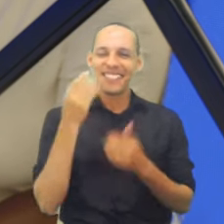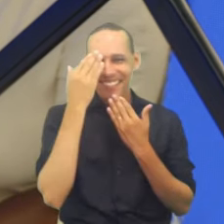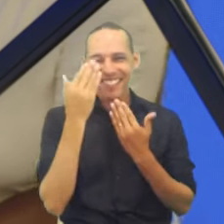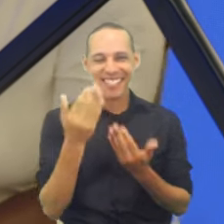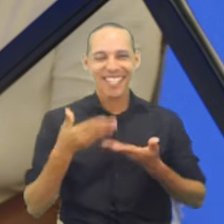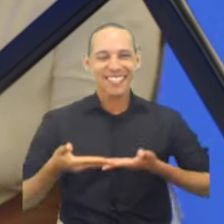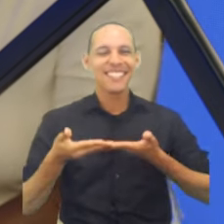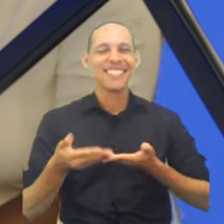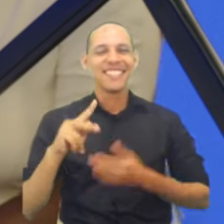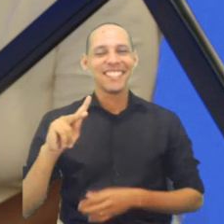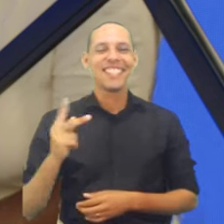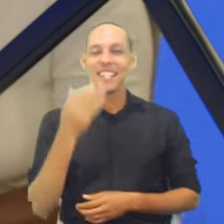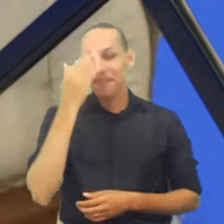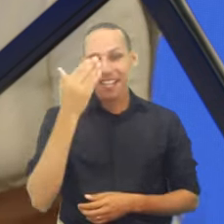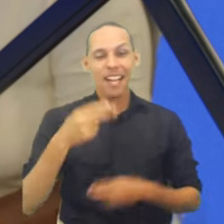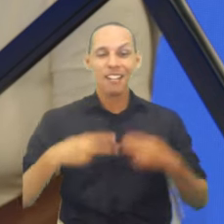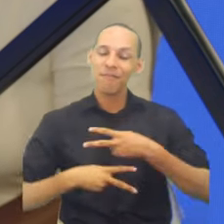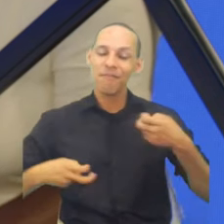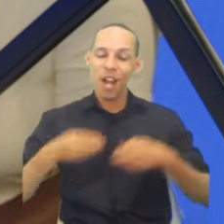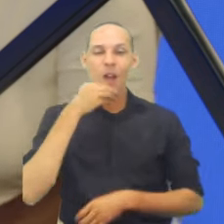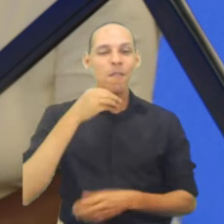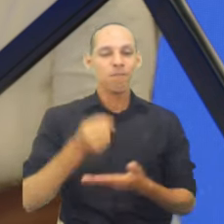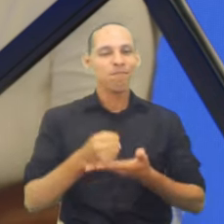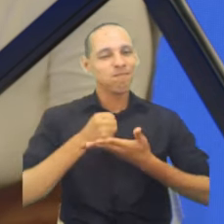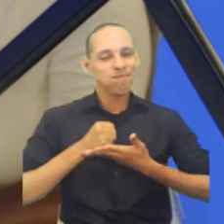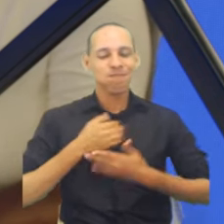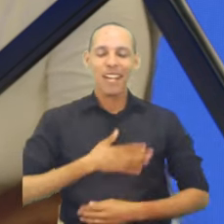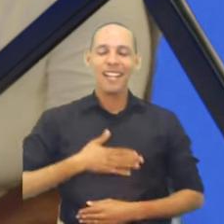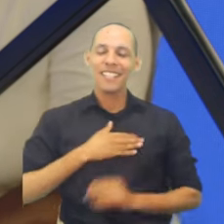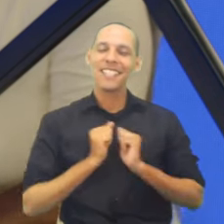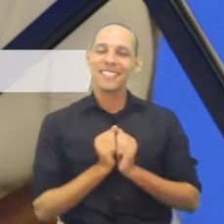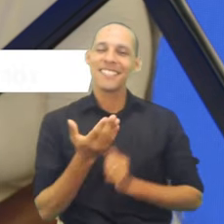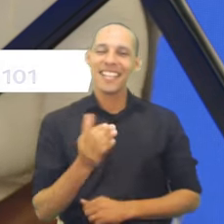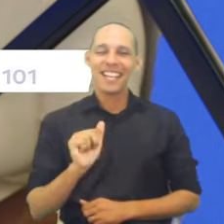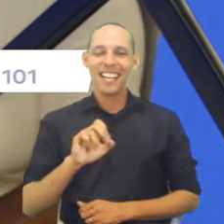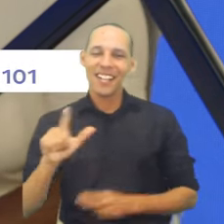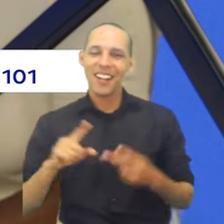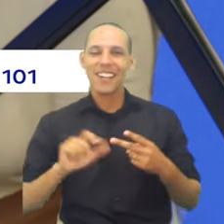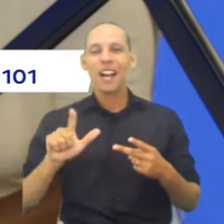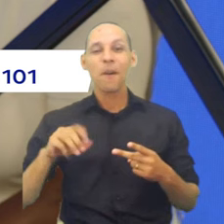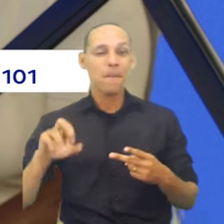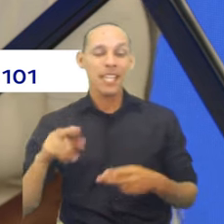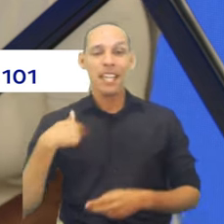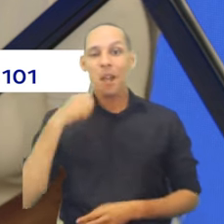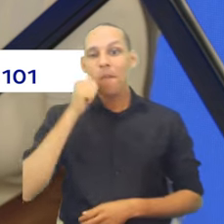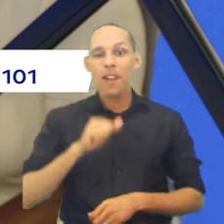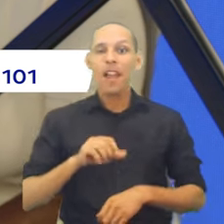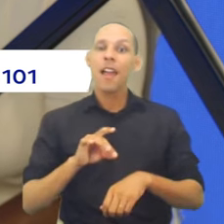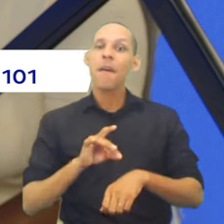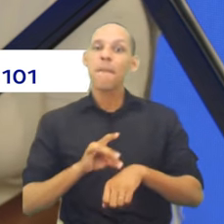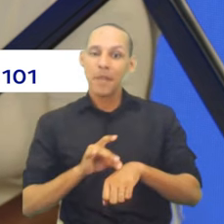pelo convite PH Obrigada ao sebrai pela oportunidade grande prazer est aqui com você Carol Almir Eu sou uma mulher preta de pele